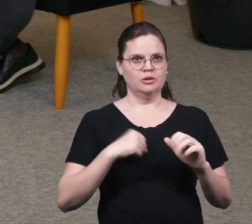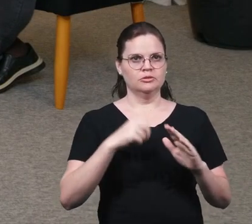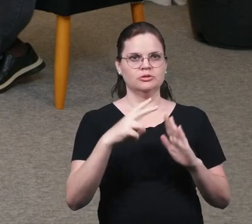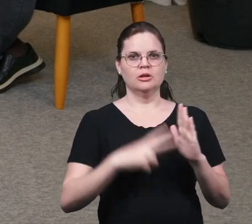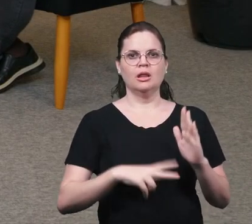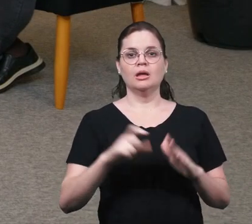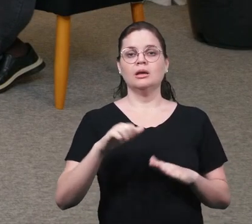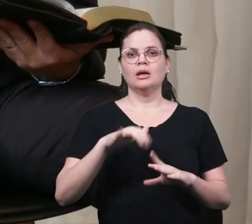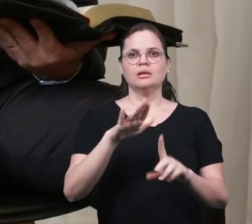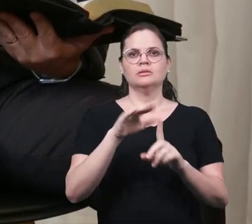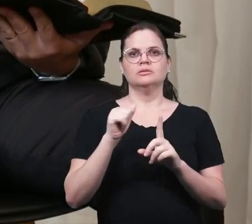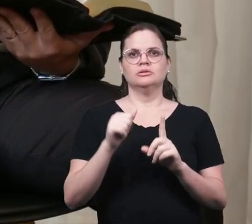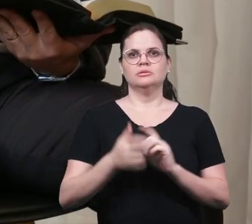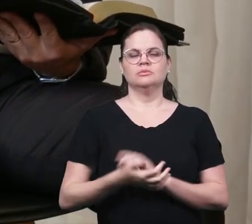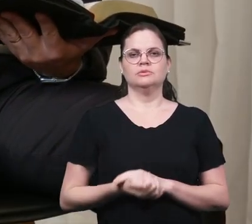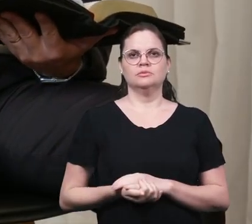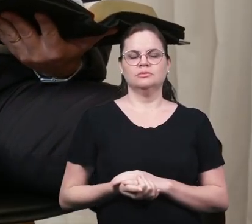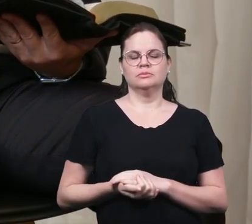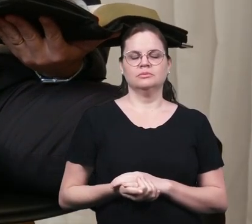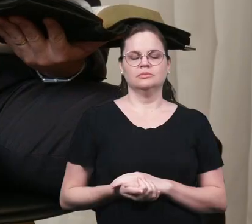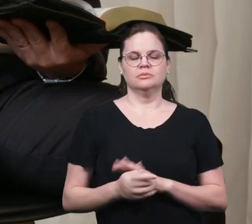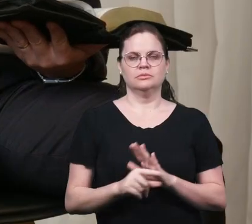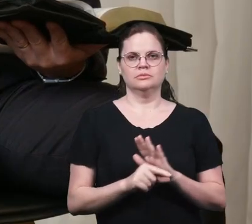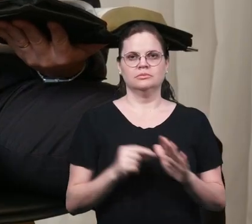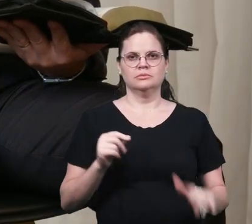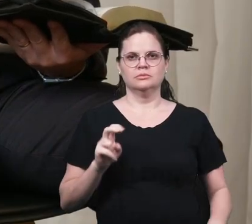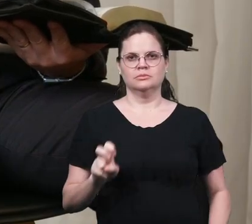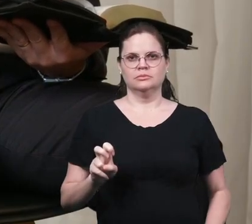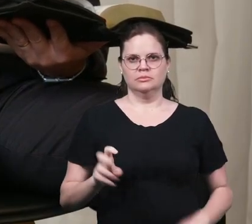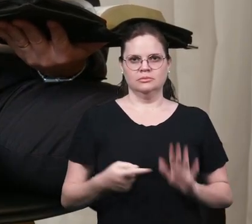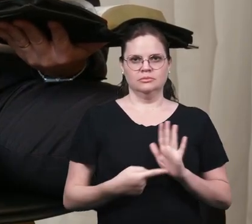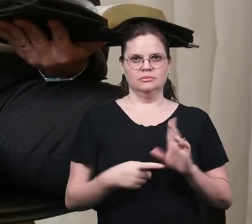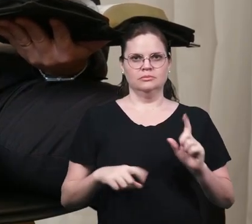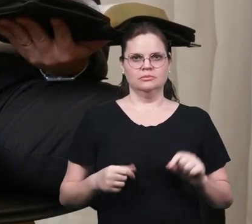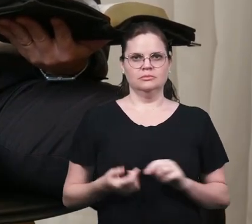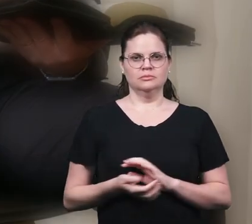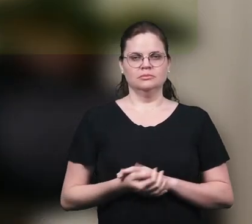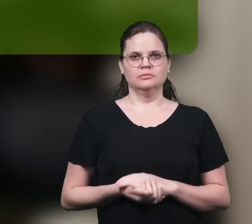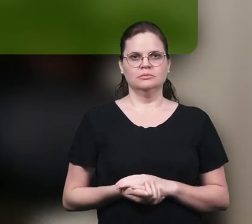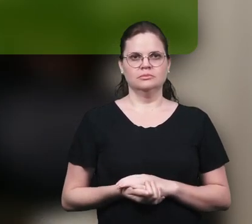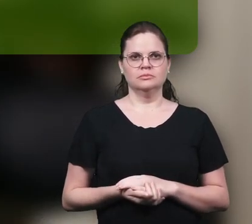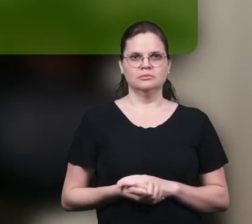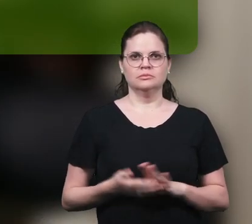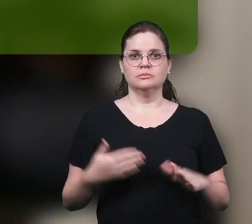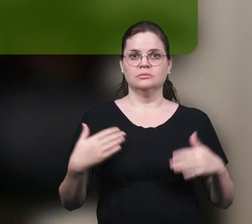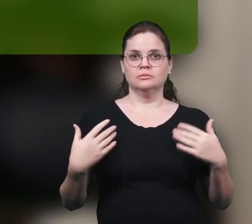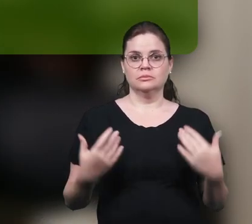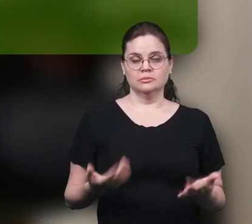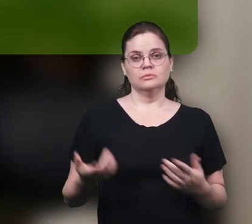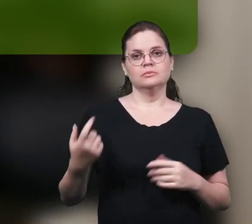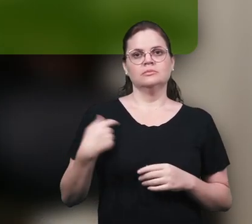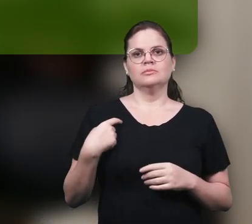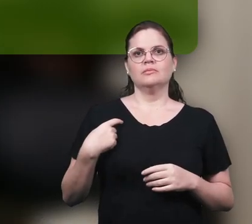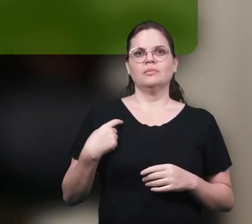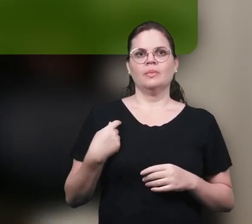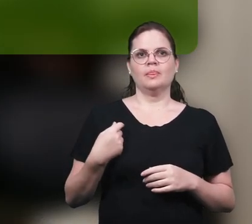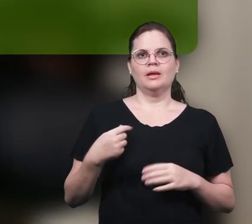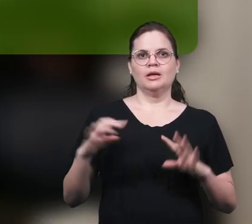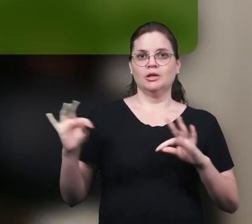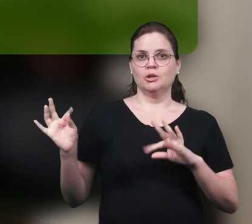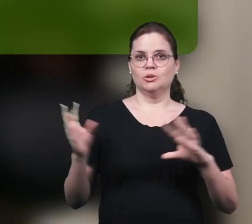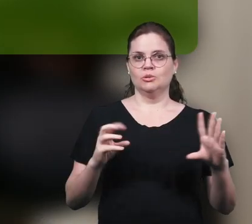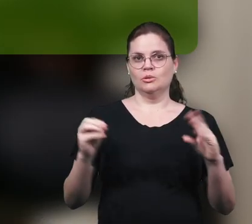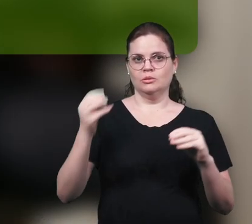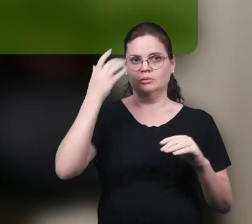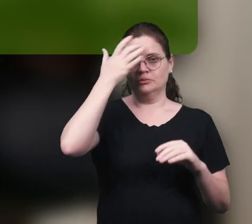ele chamou. No versículo 5 diz assim: E este parecer contentou a toda a